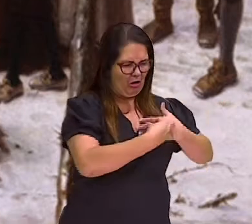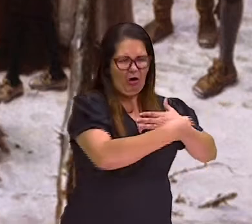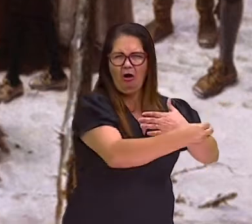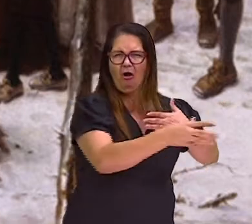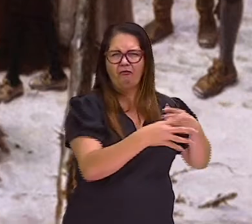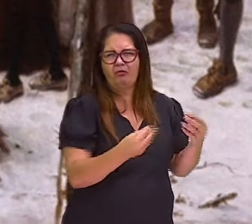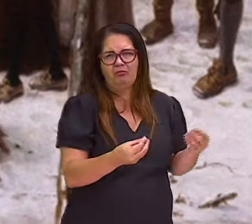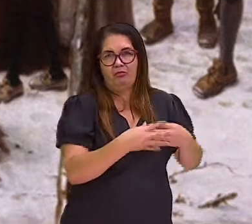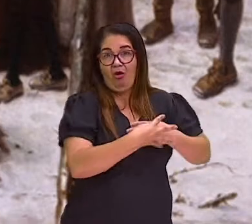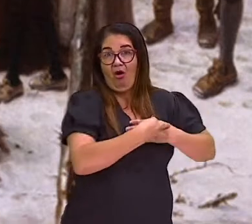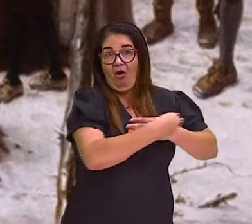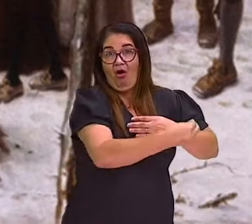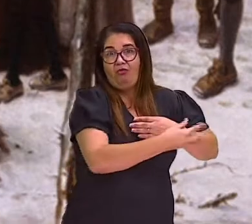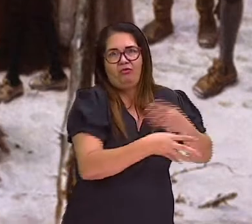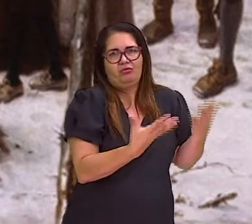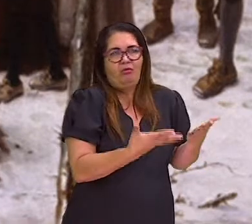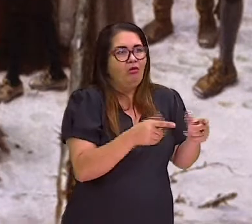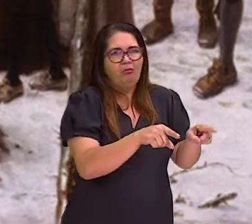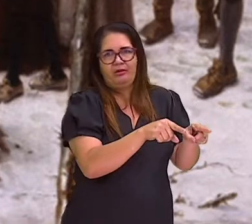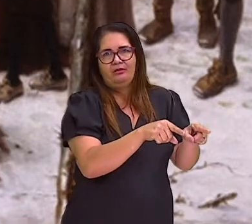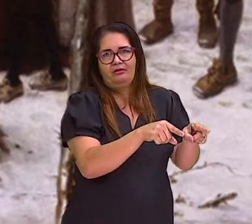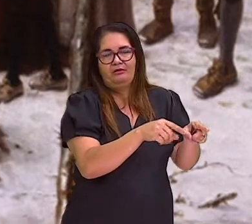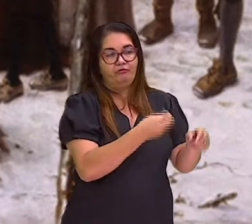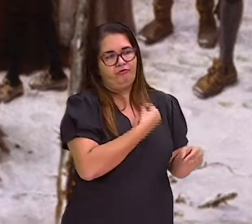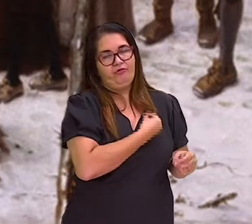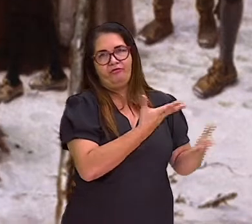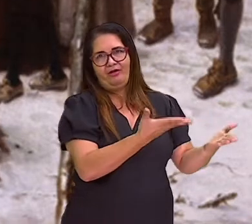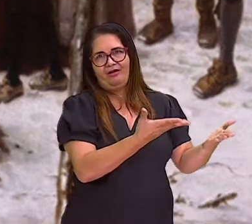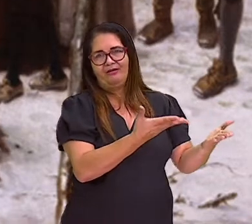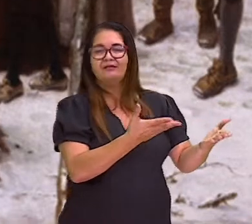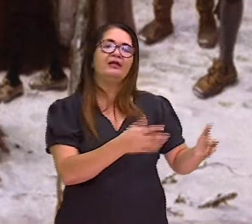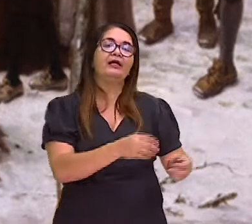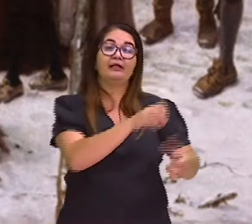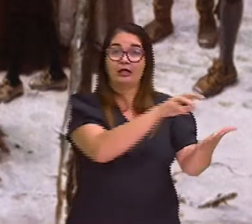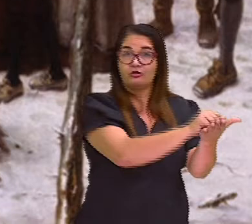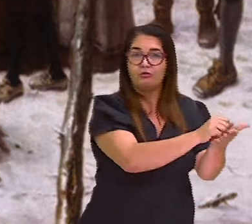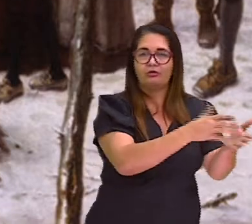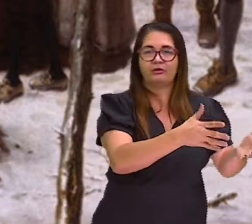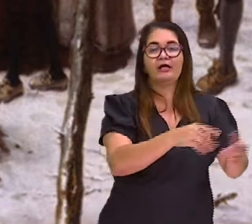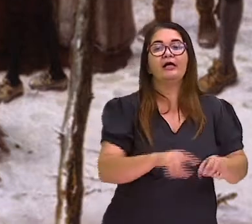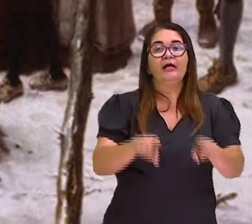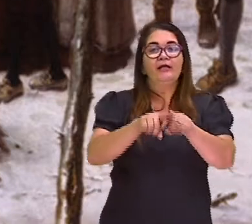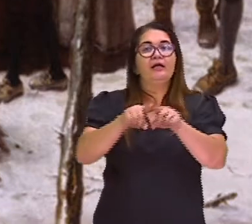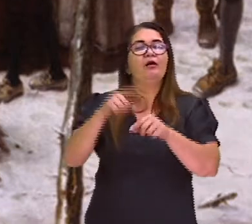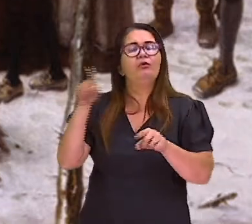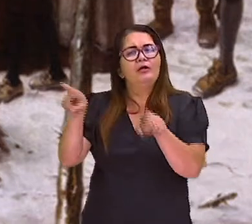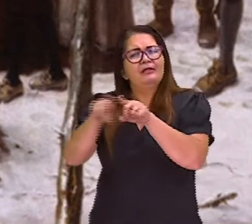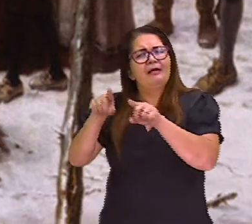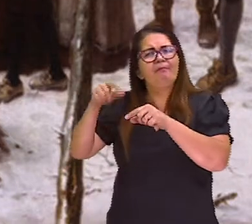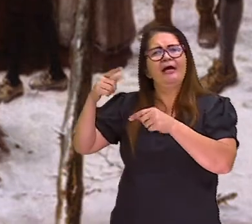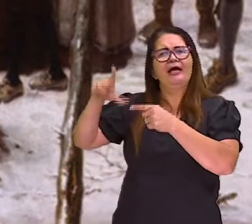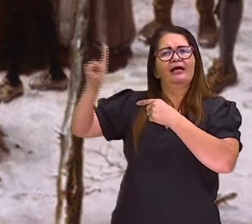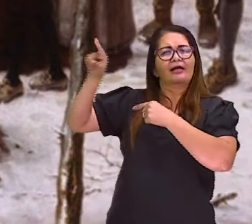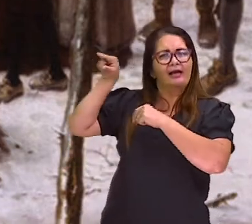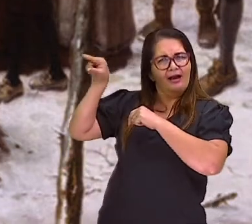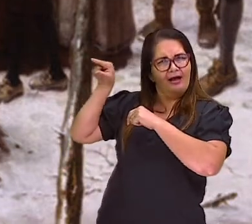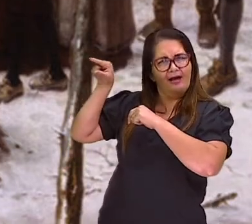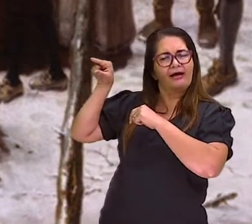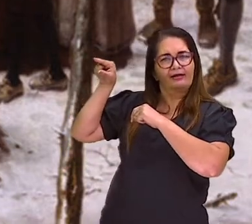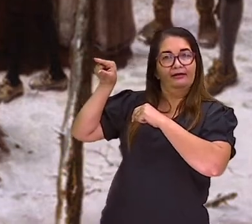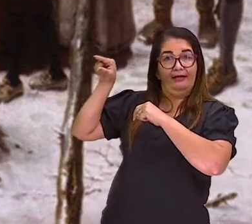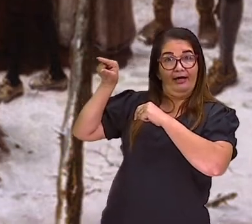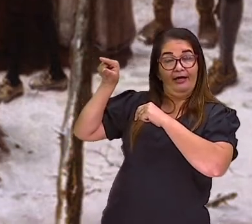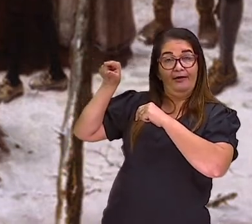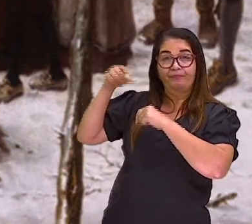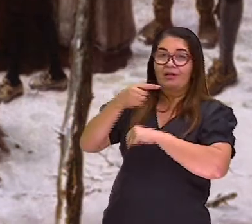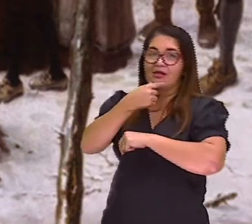caso aqui das Ilhas Britânicas, da Inglaterra, para serem livres e poderem